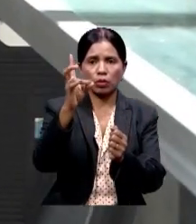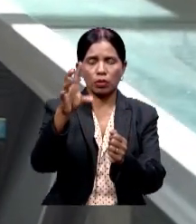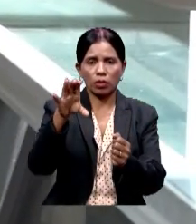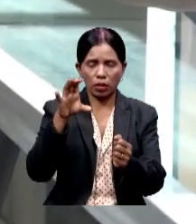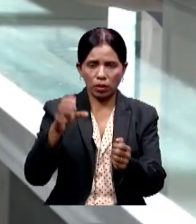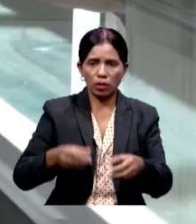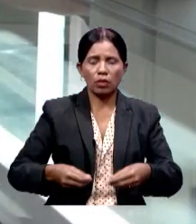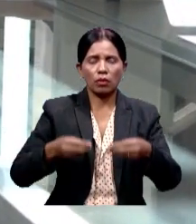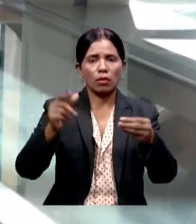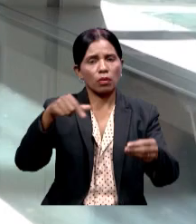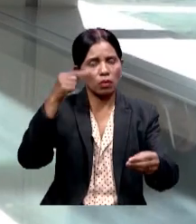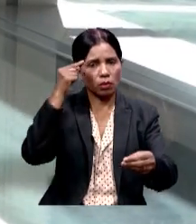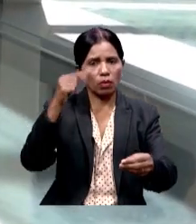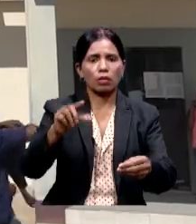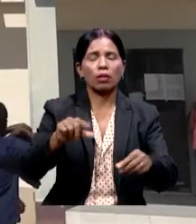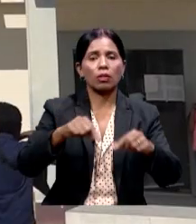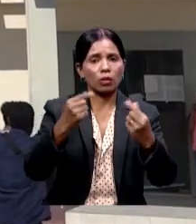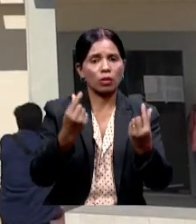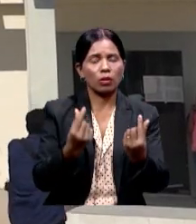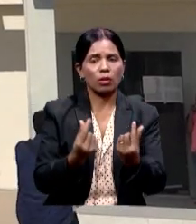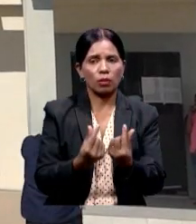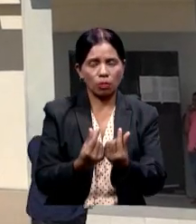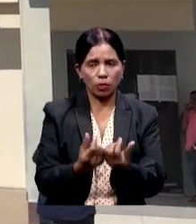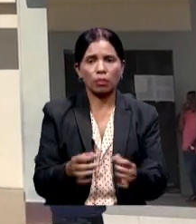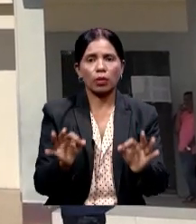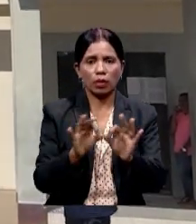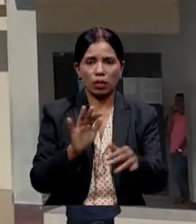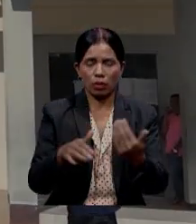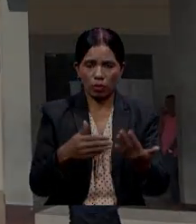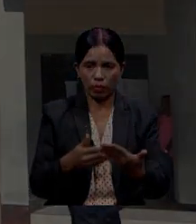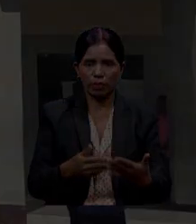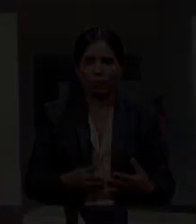distribui ba grupo prioritário sira. Emerenciana Martins, Marito da Costa, GMN.